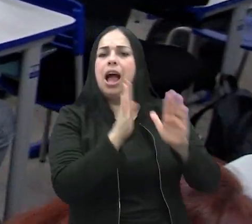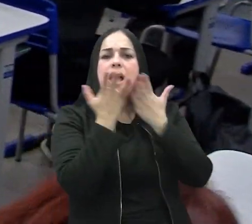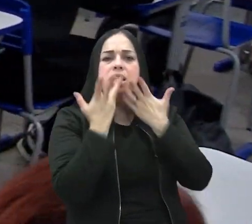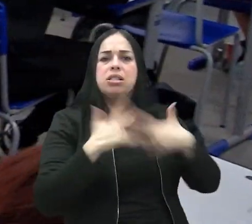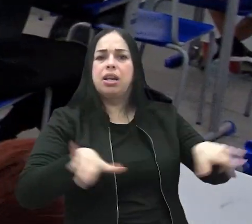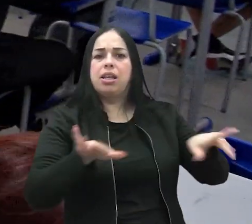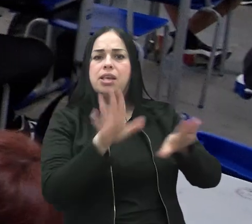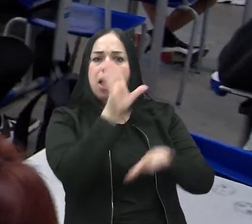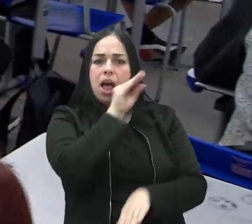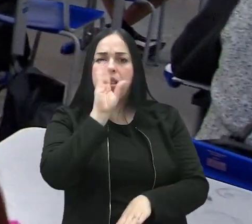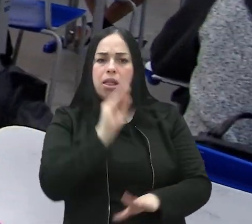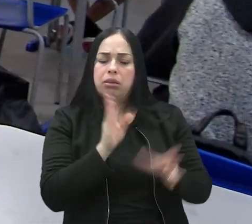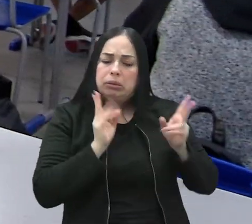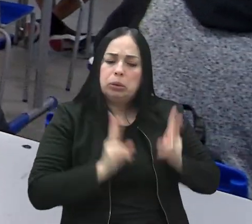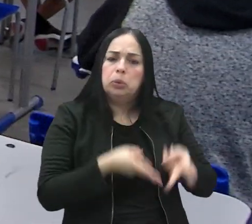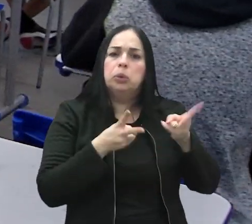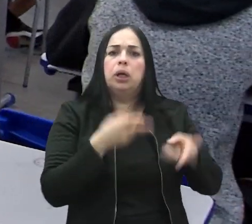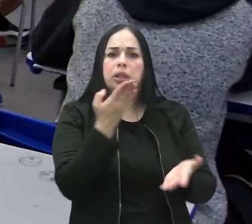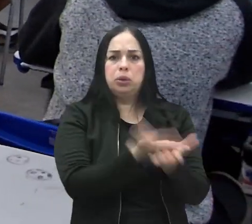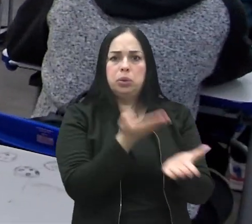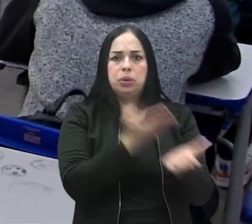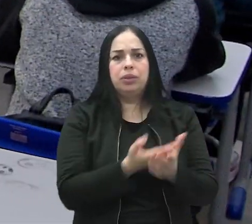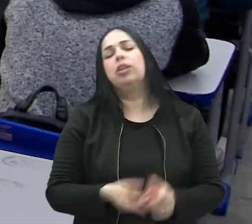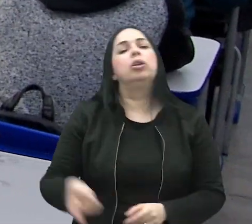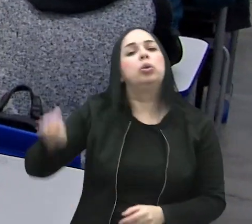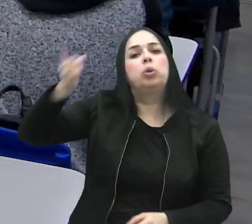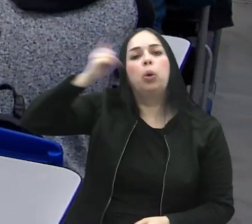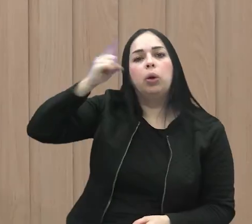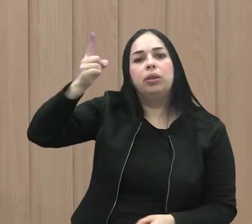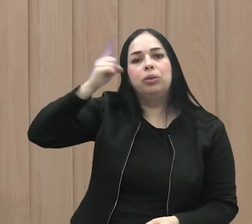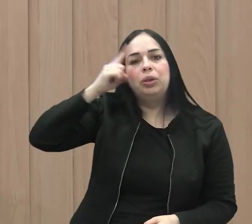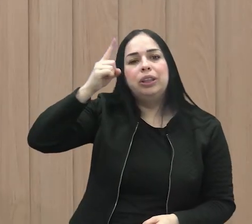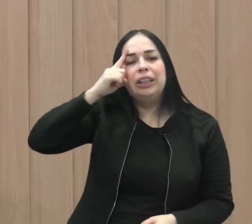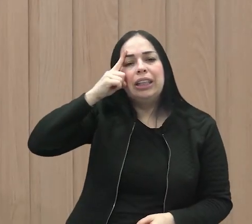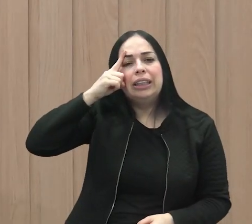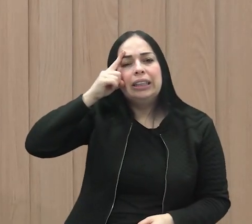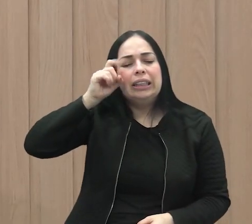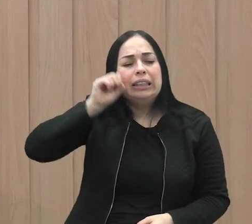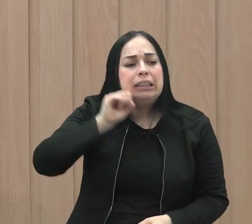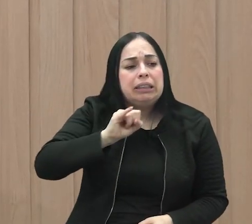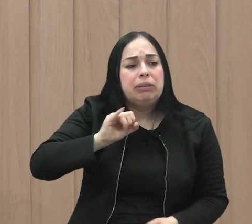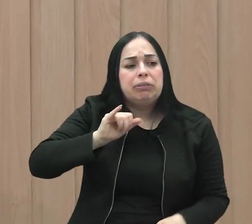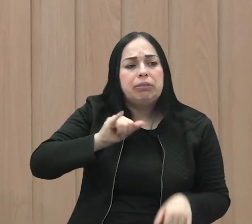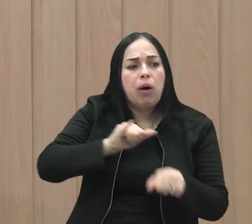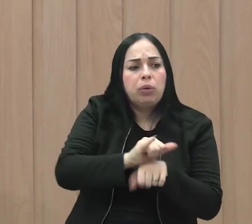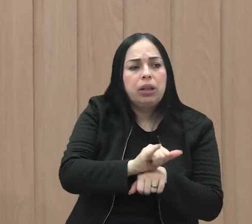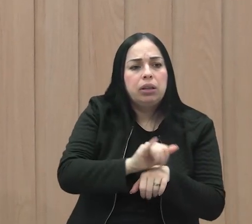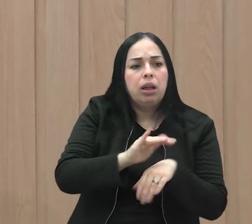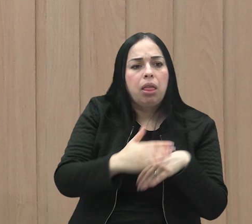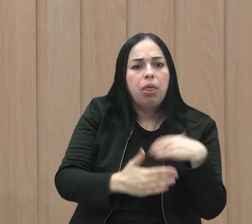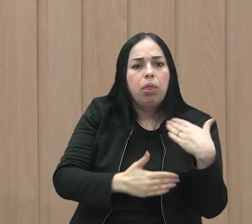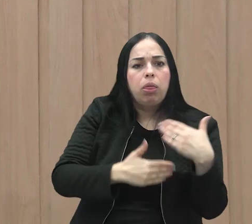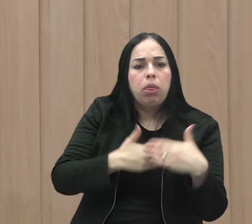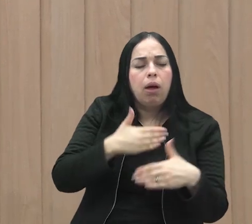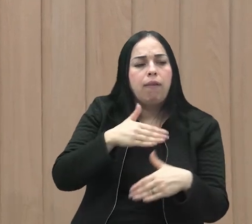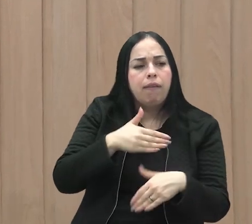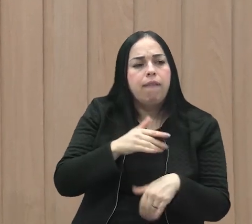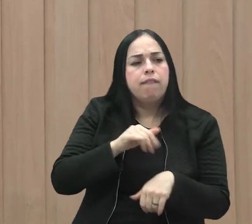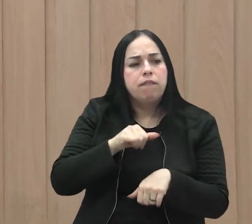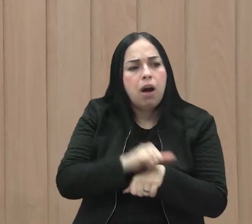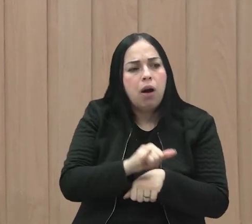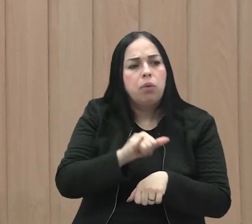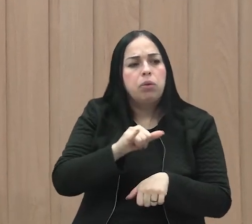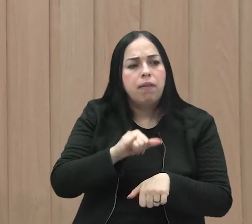importância de manter crianças e adolescentes na escola. Todo dia de ausência se torna um